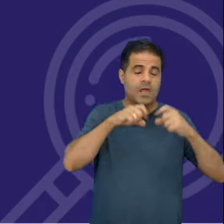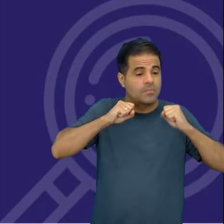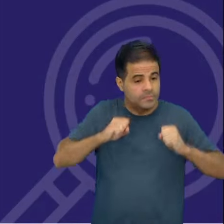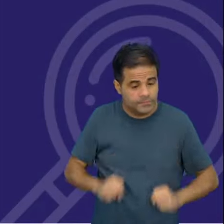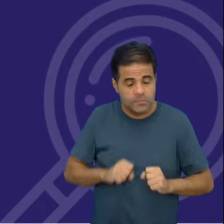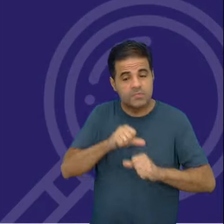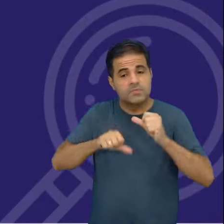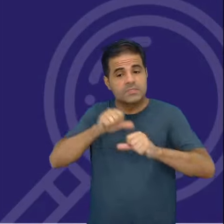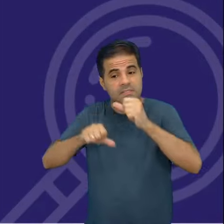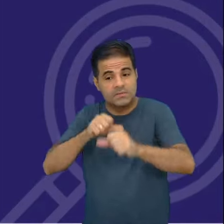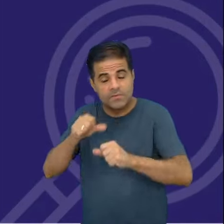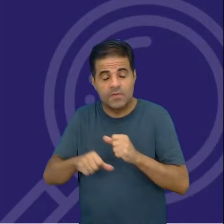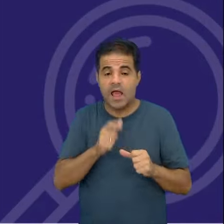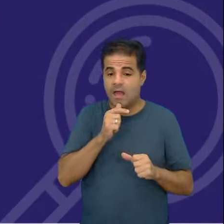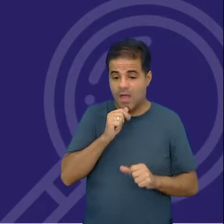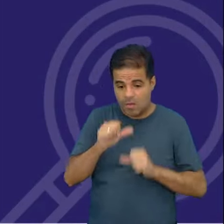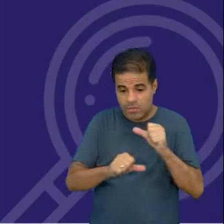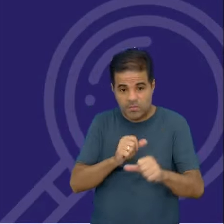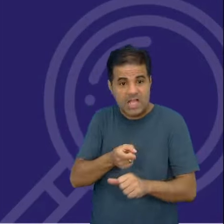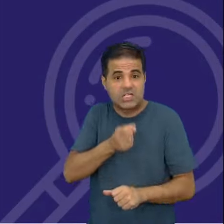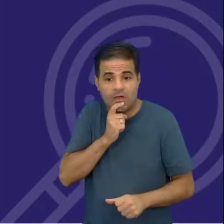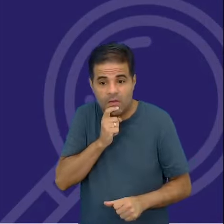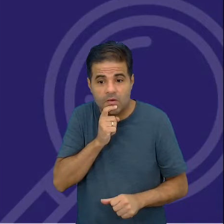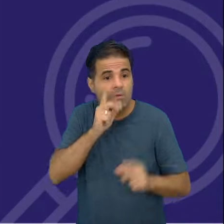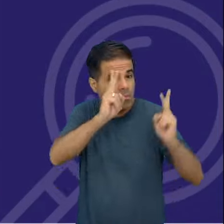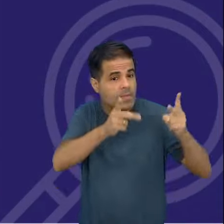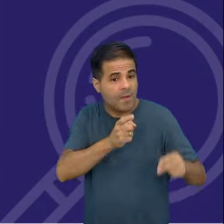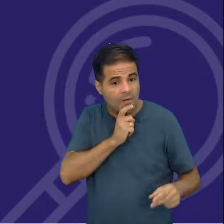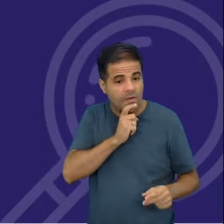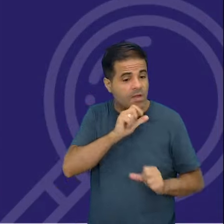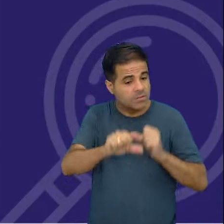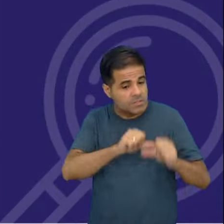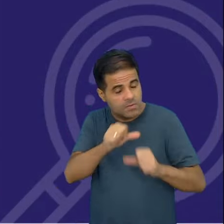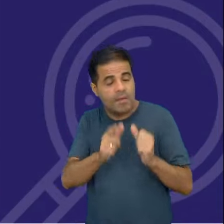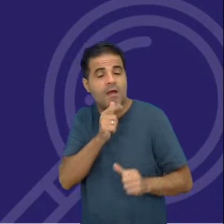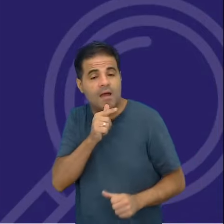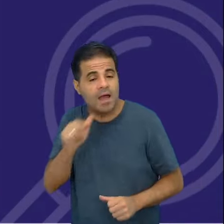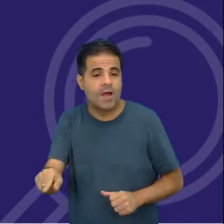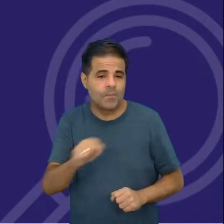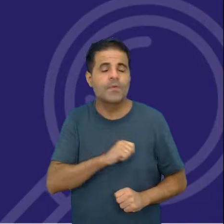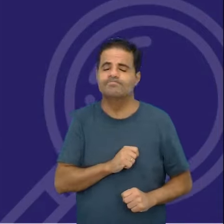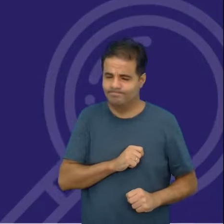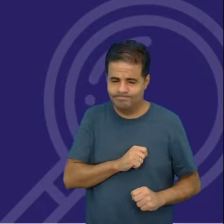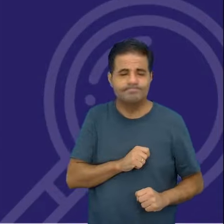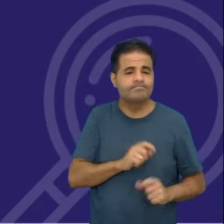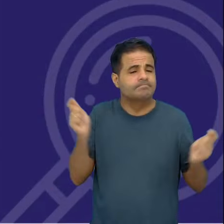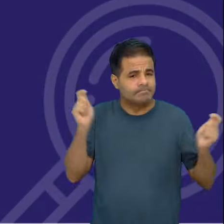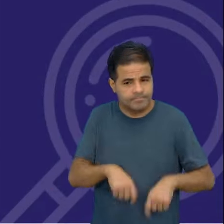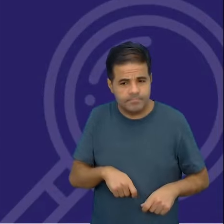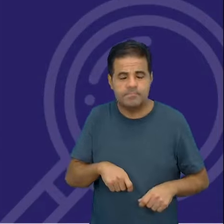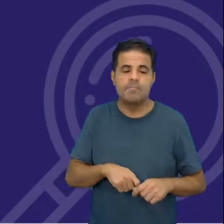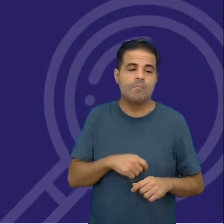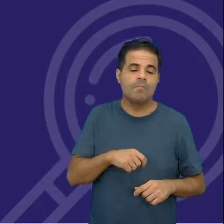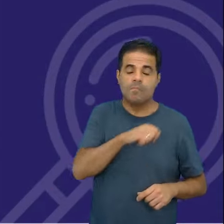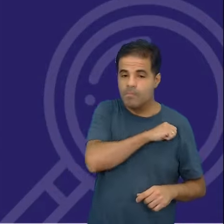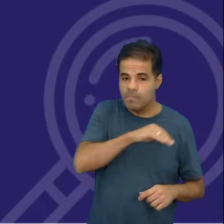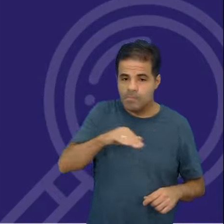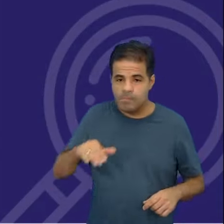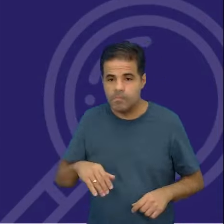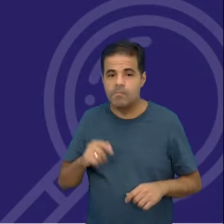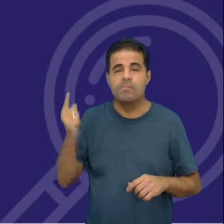posso transformar água em gelo e o mesmo gelo voltar a ser água líquida, né? Então, o aluno ele